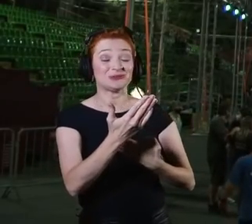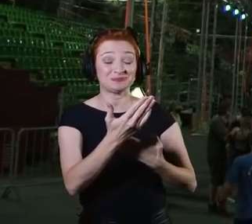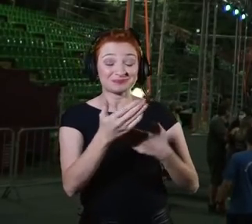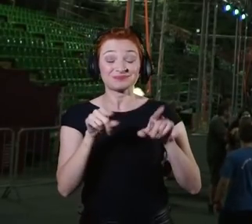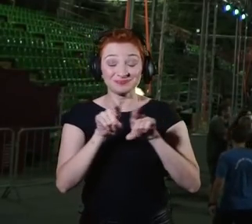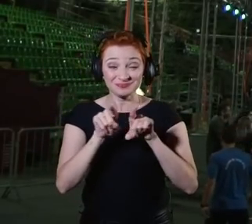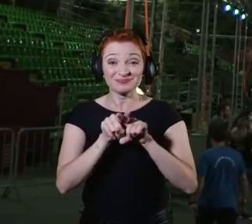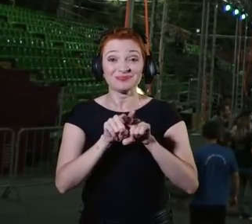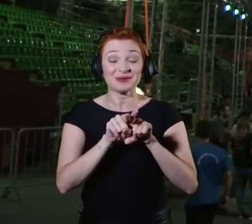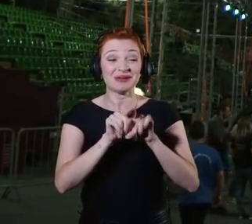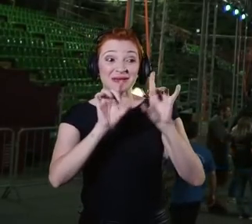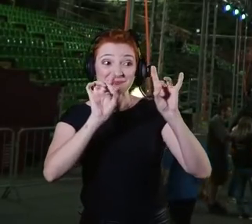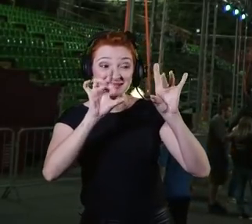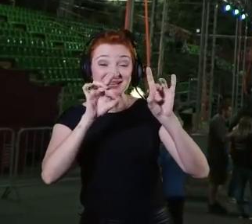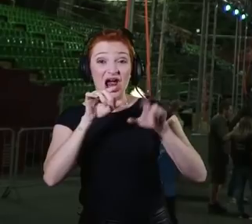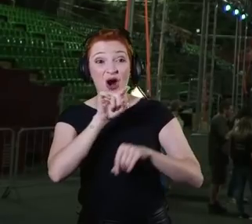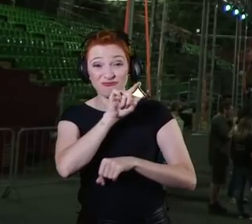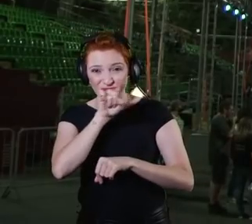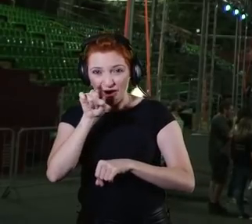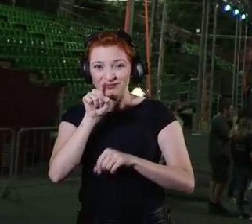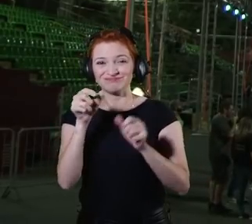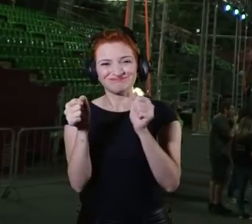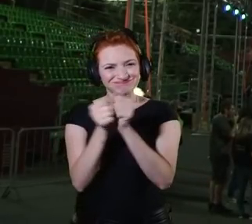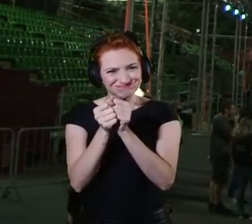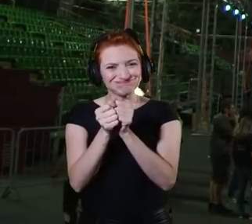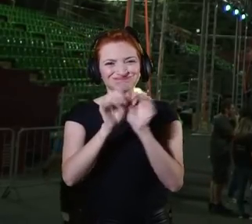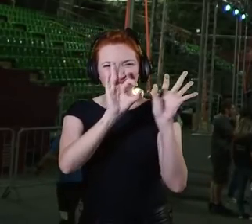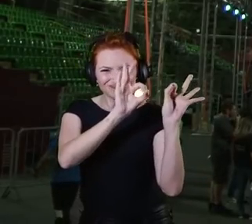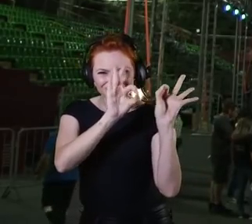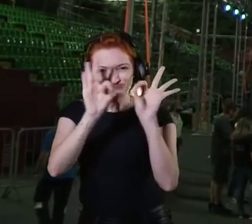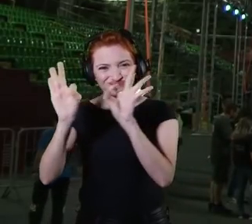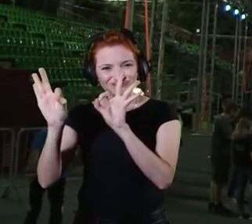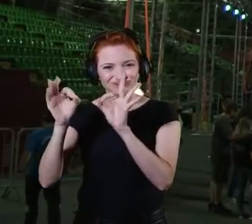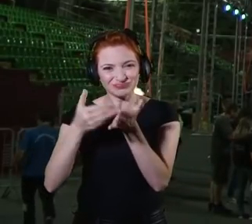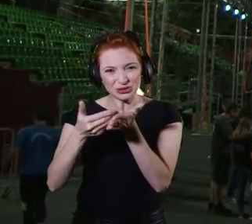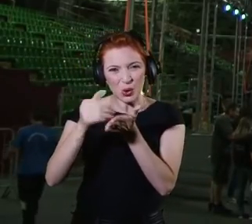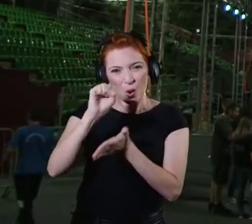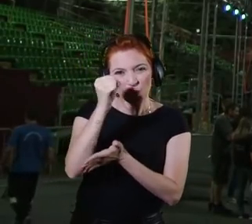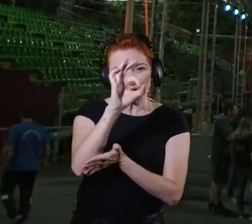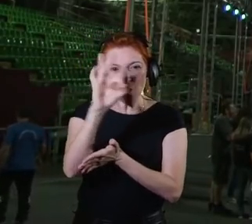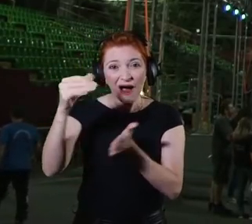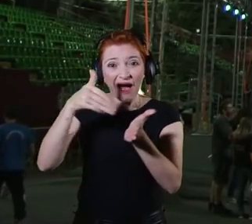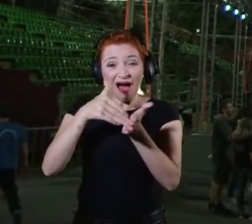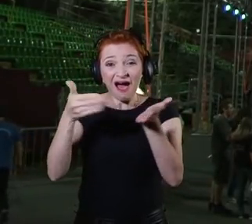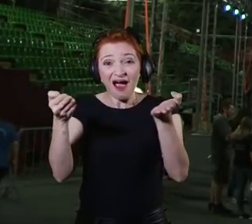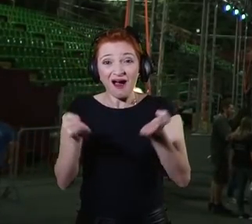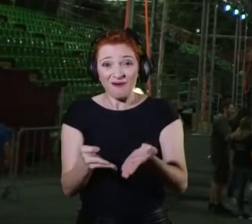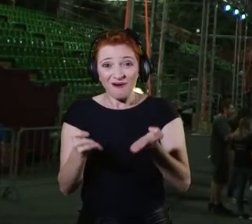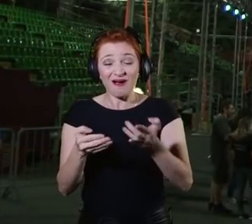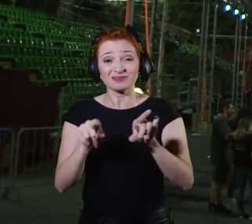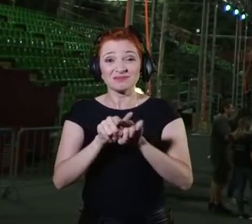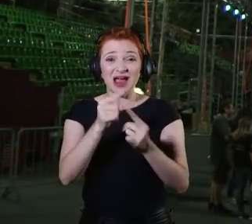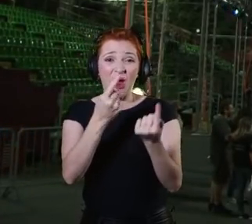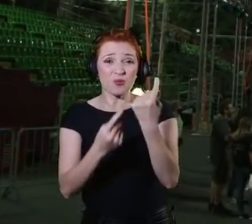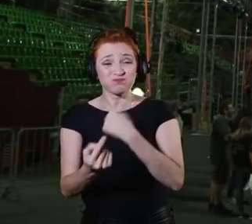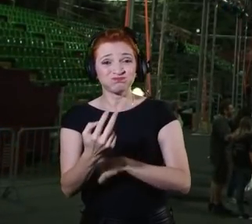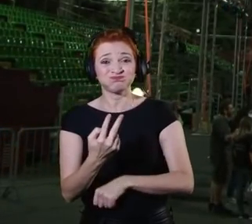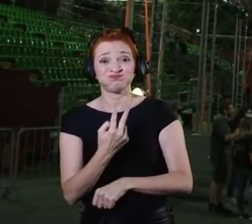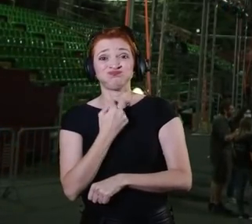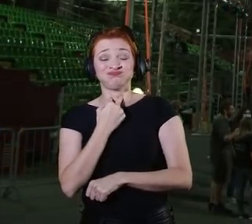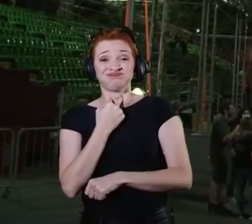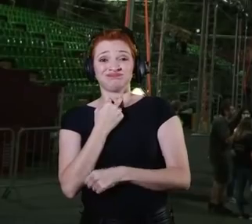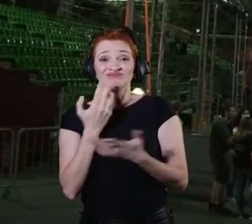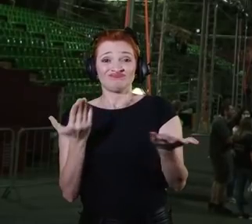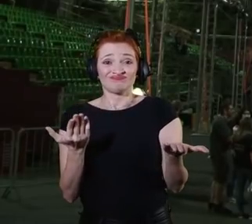um agradecimento especial a você que esteve com a gente desde as 8 da noite até este momento. Você que não teve teve a oportunidade, chegou